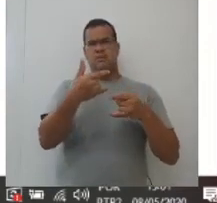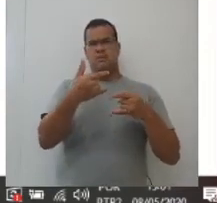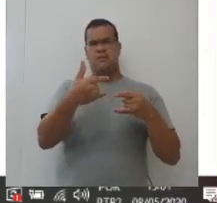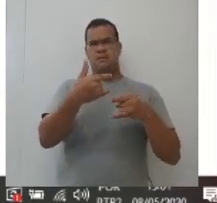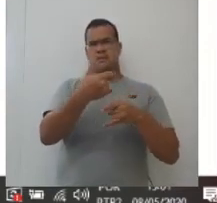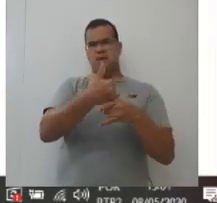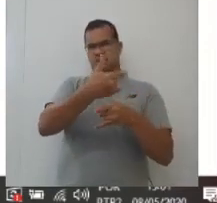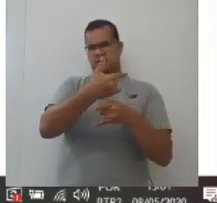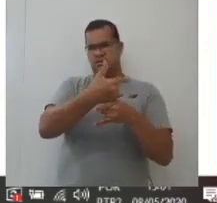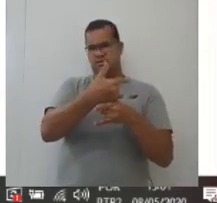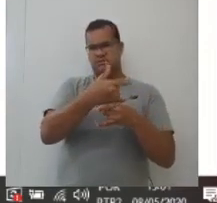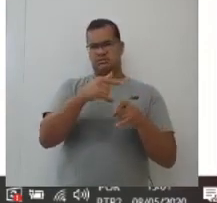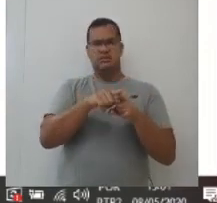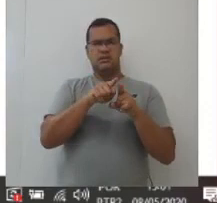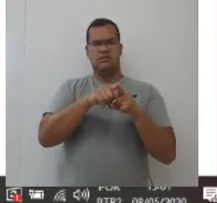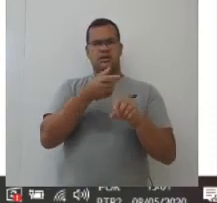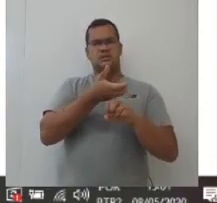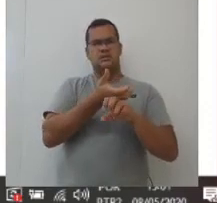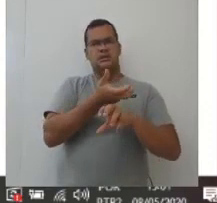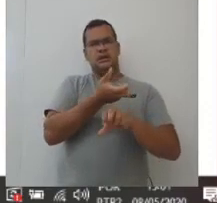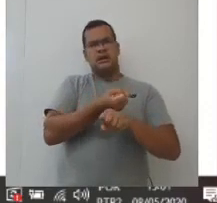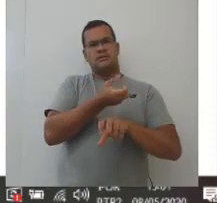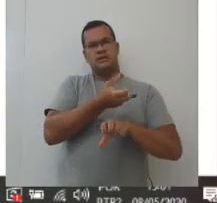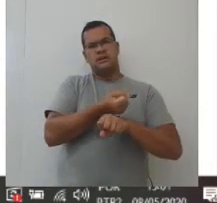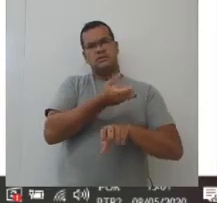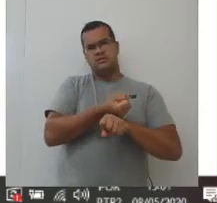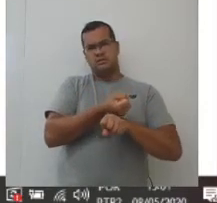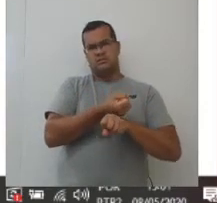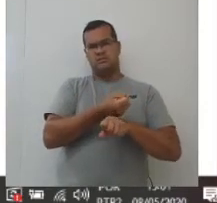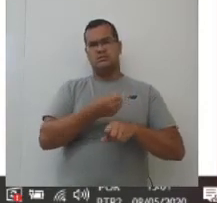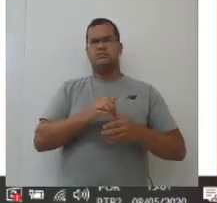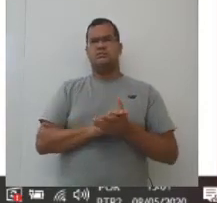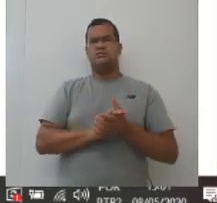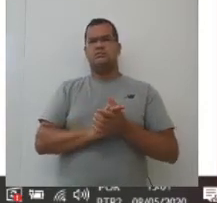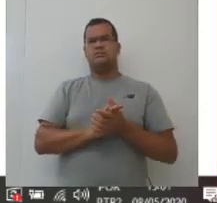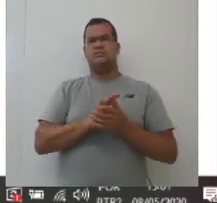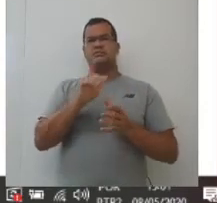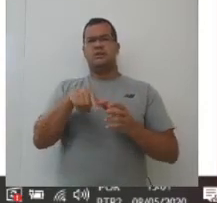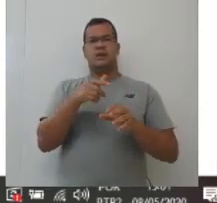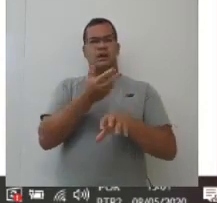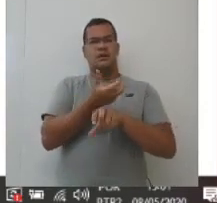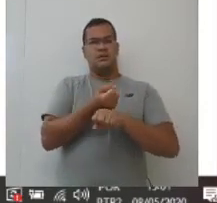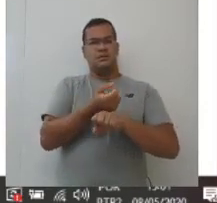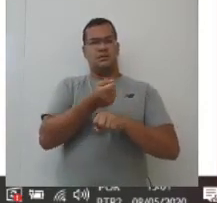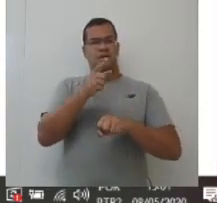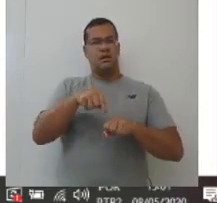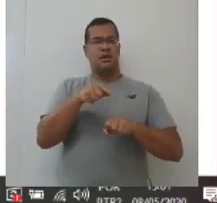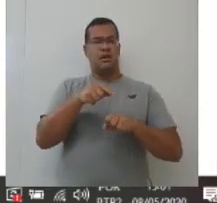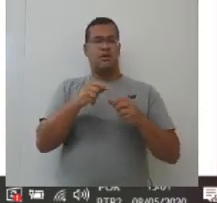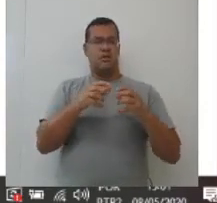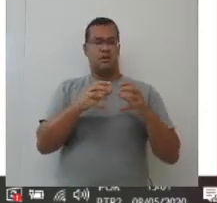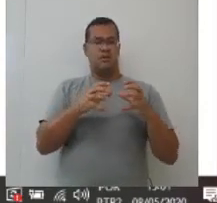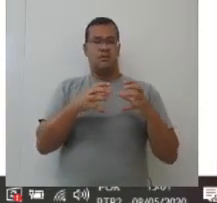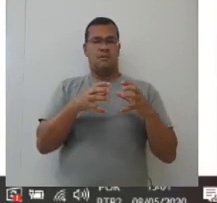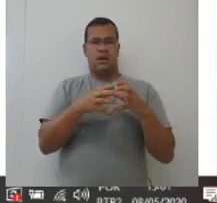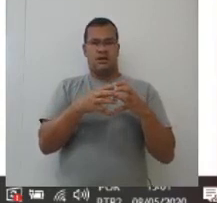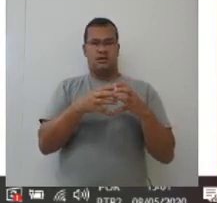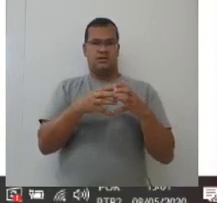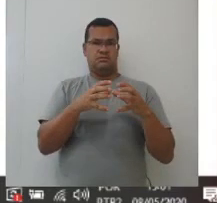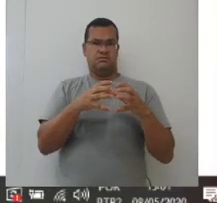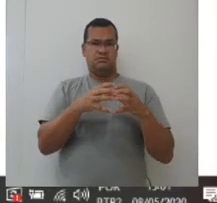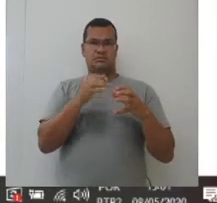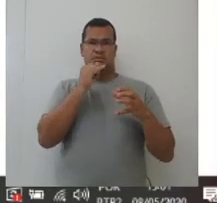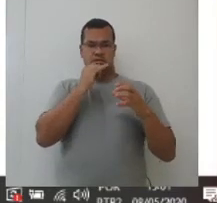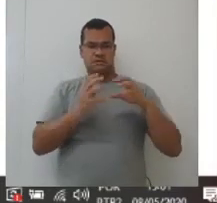gravitacional, por exemplo. O campo gravitacional é criado por uma massa. O nosso planeta, por